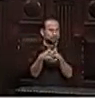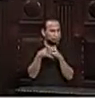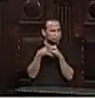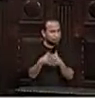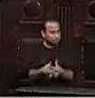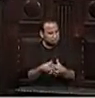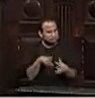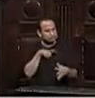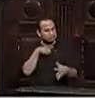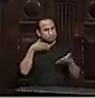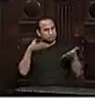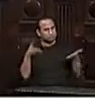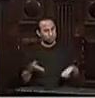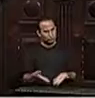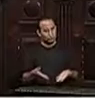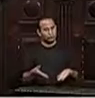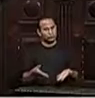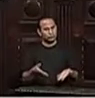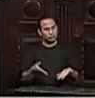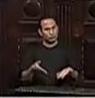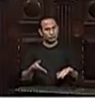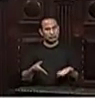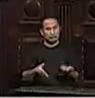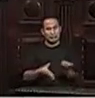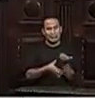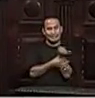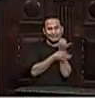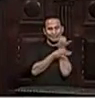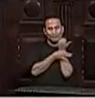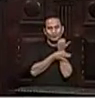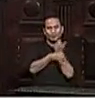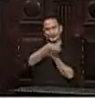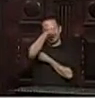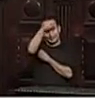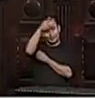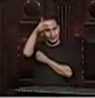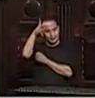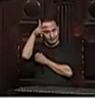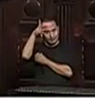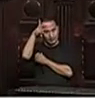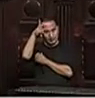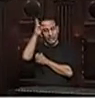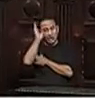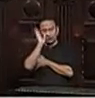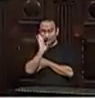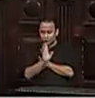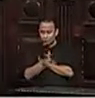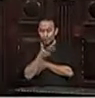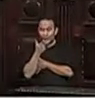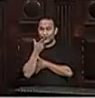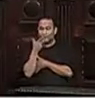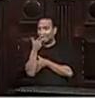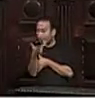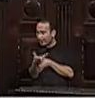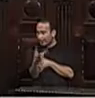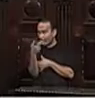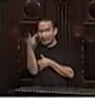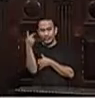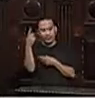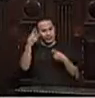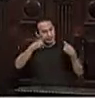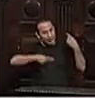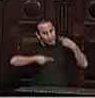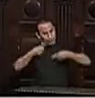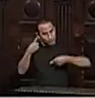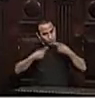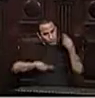existe hoje na área da segurança pública. E como já me referi na discussão do